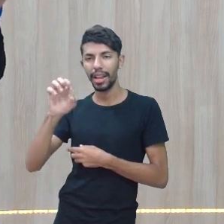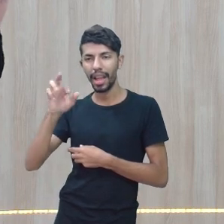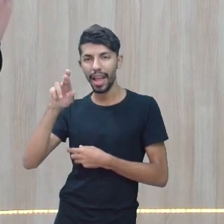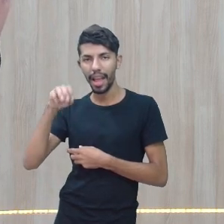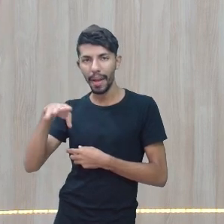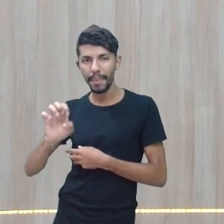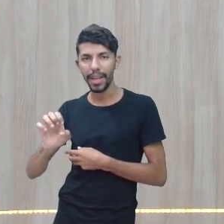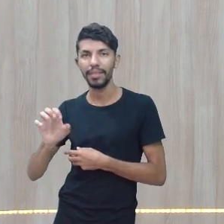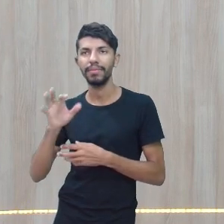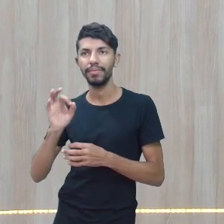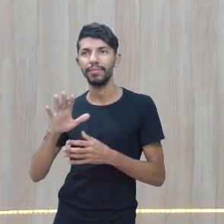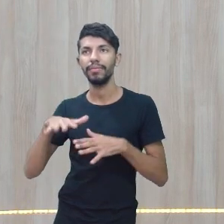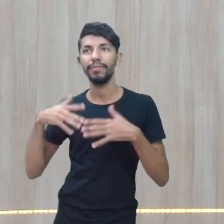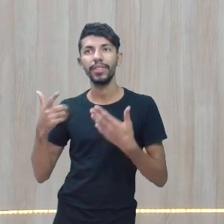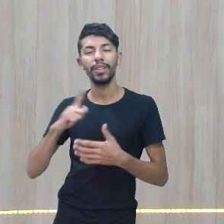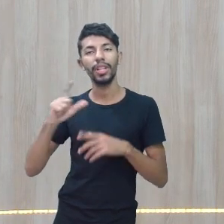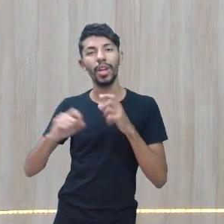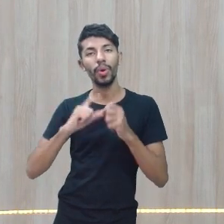singular, tá?